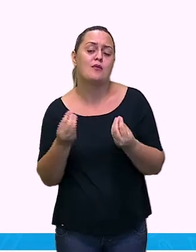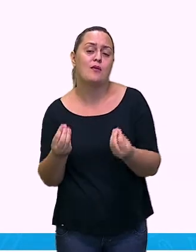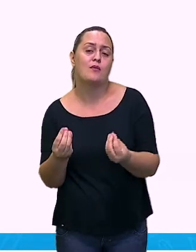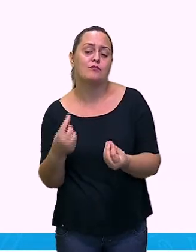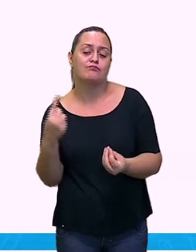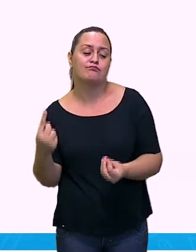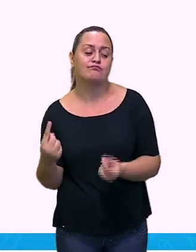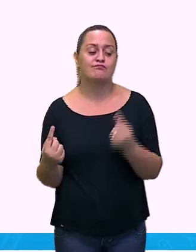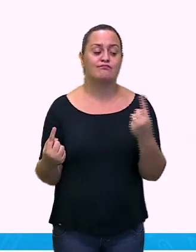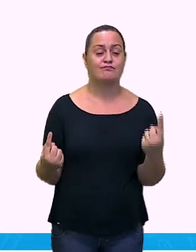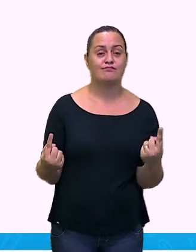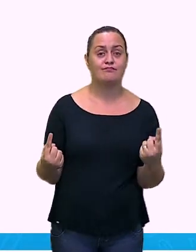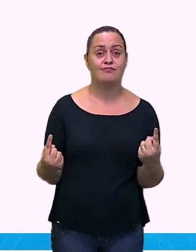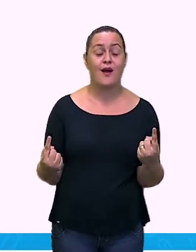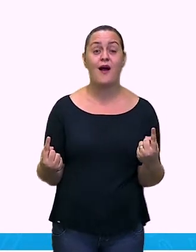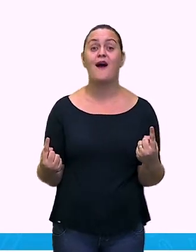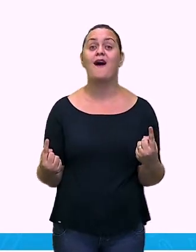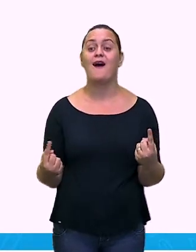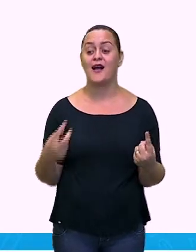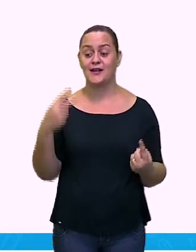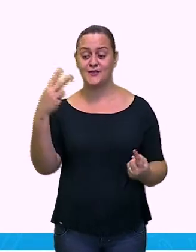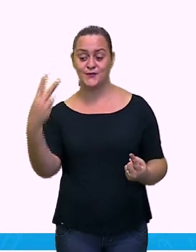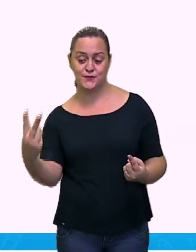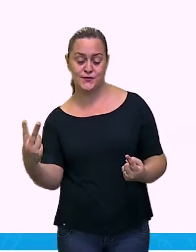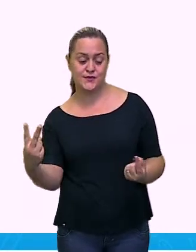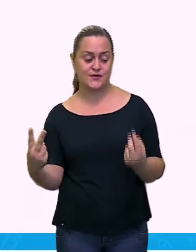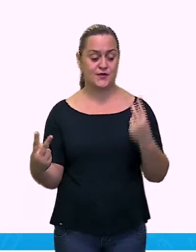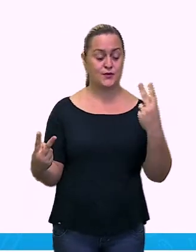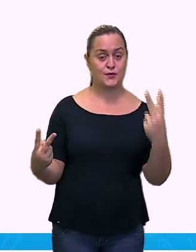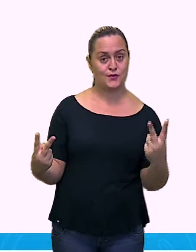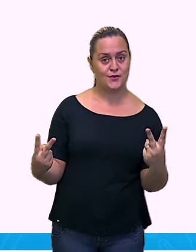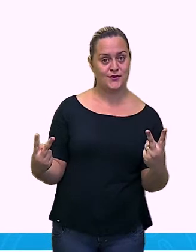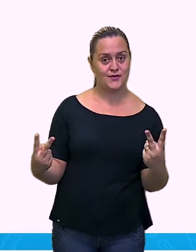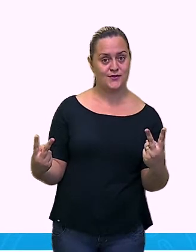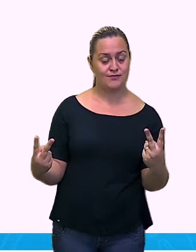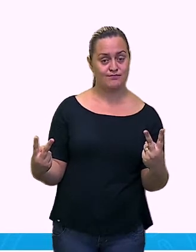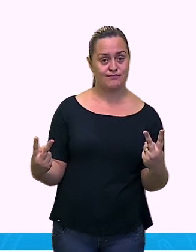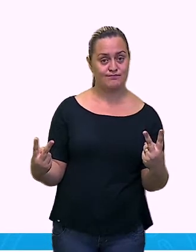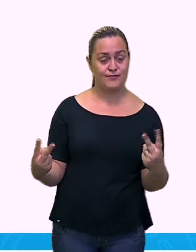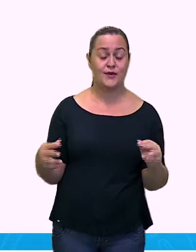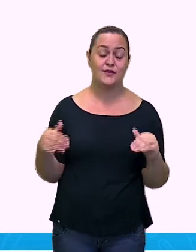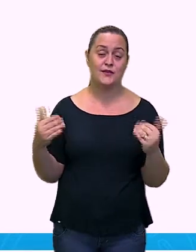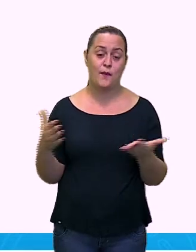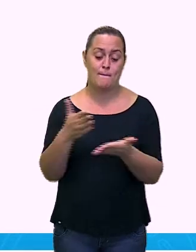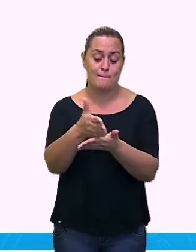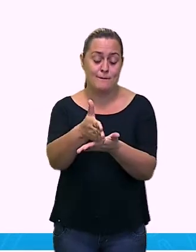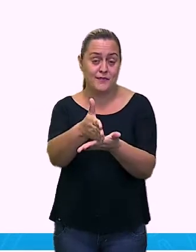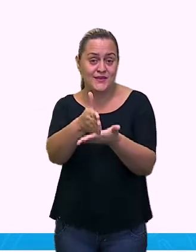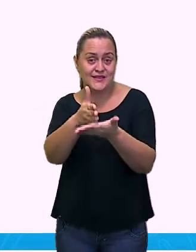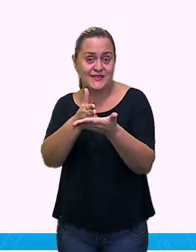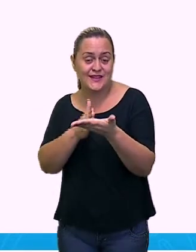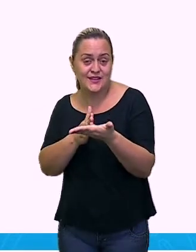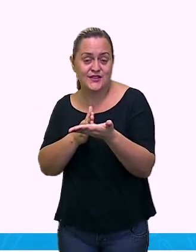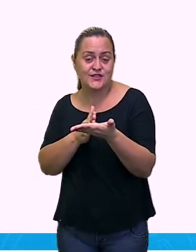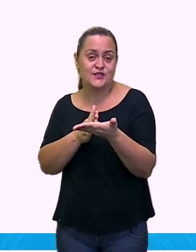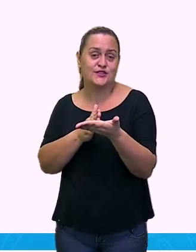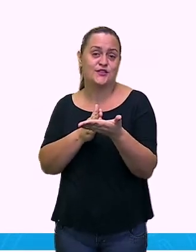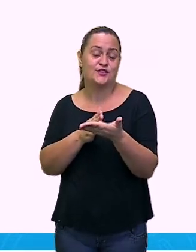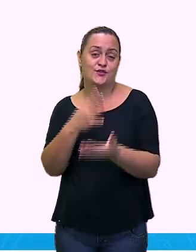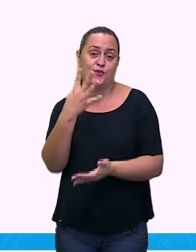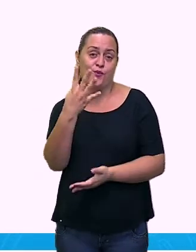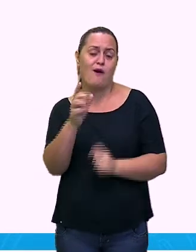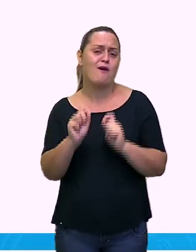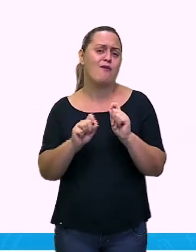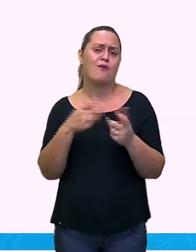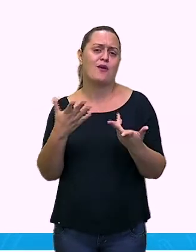um deram dois então a metade de 4 um é